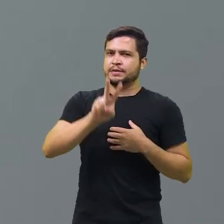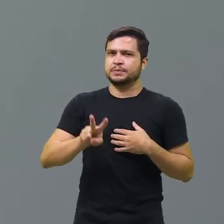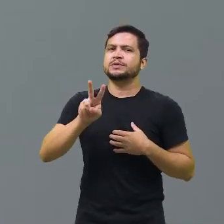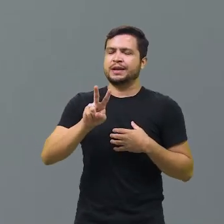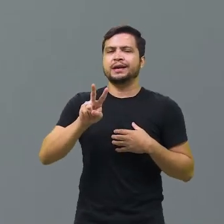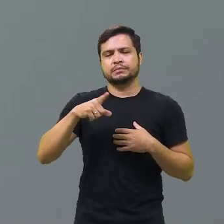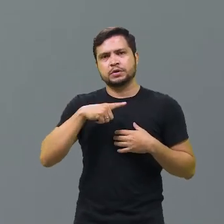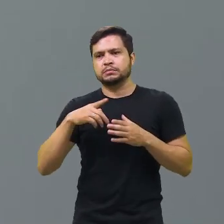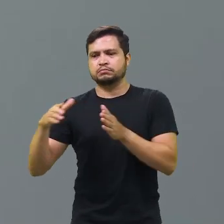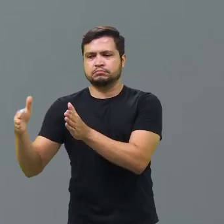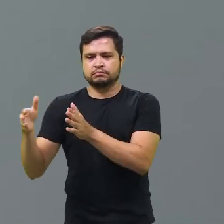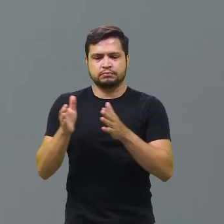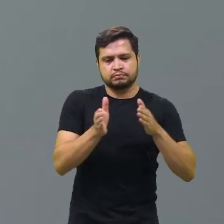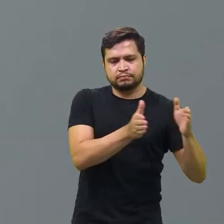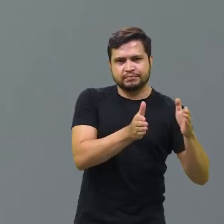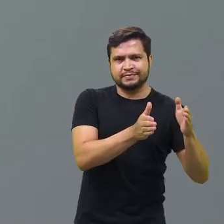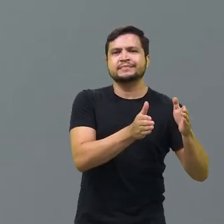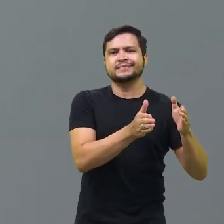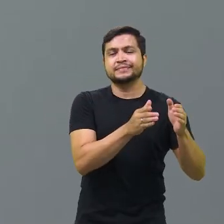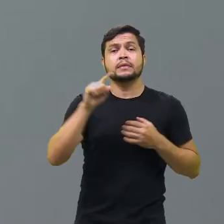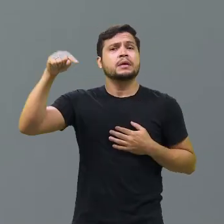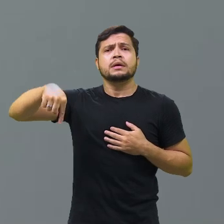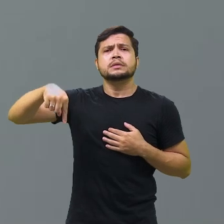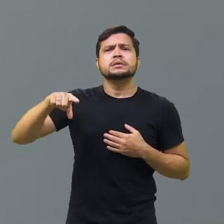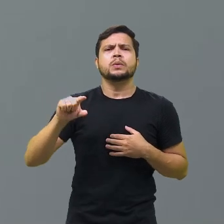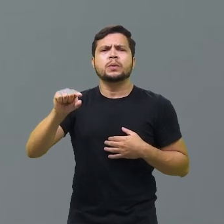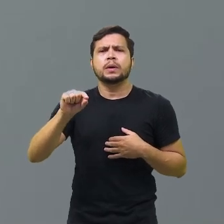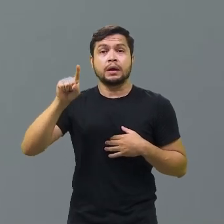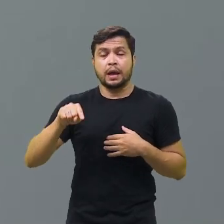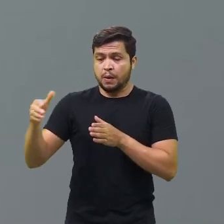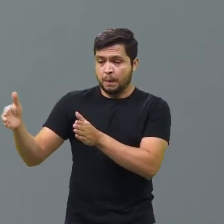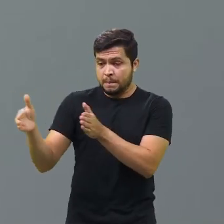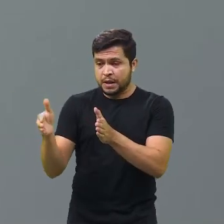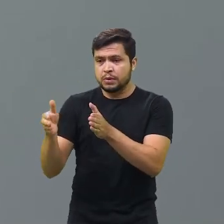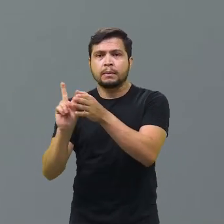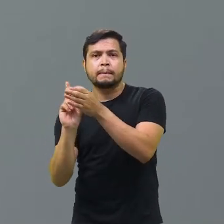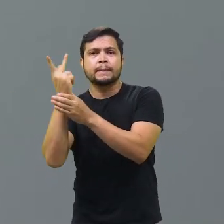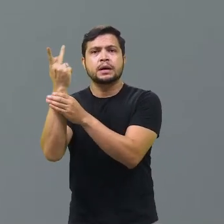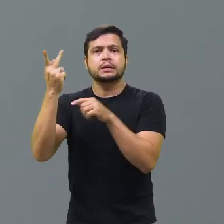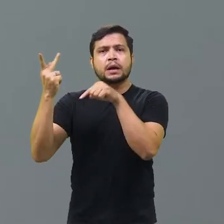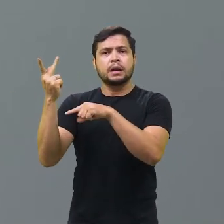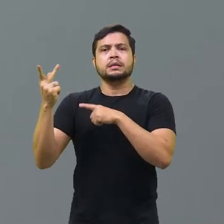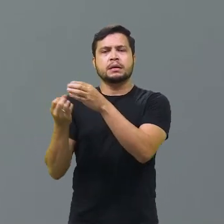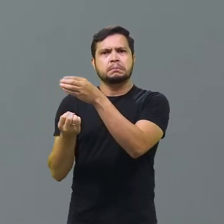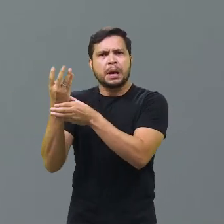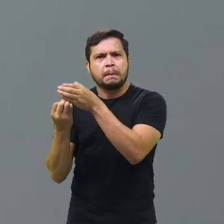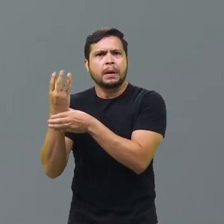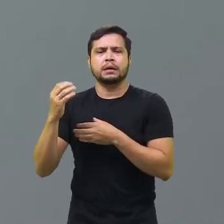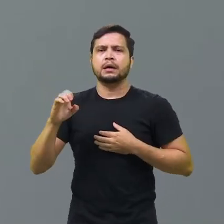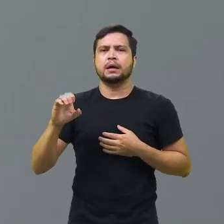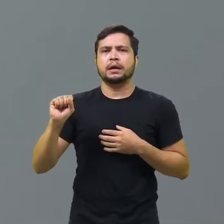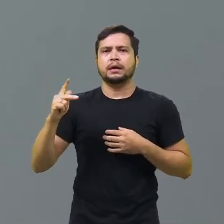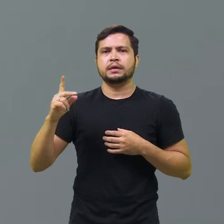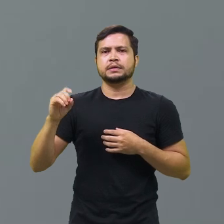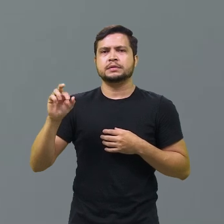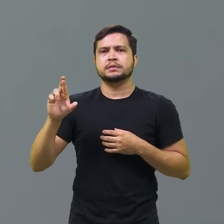o esporófito e o gametófito. O esporófito nada mais é do que a etapa da vida da minha planta em que ela produz esporos. E